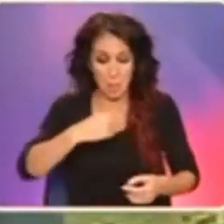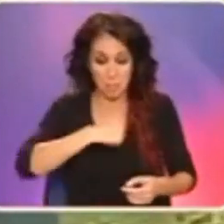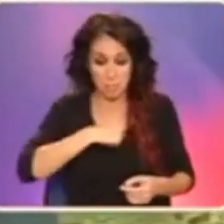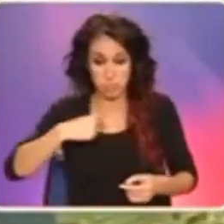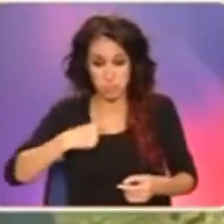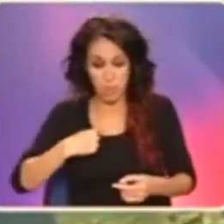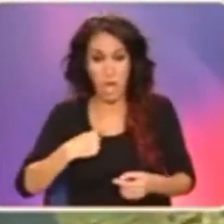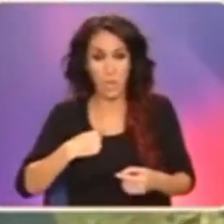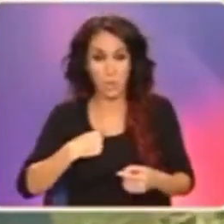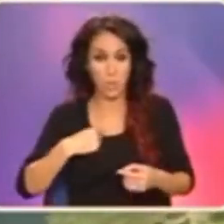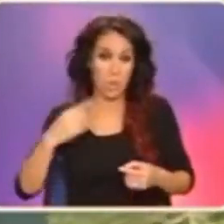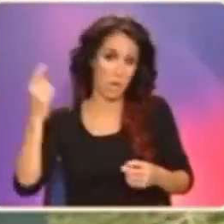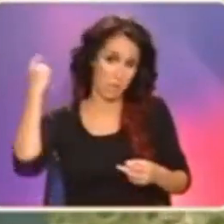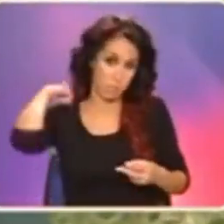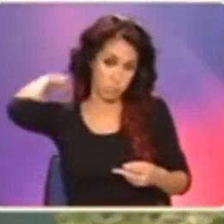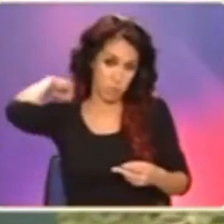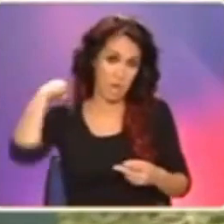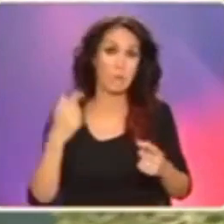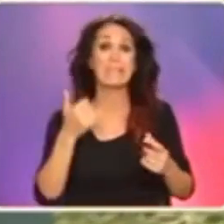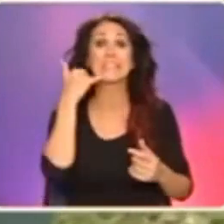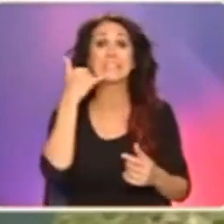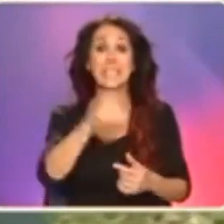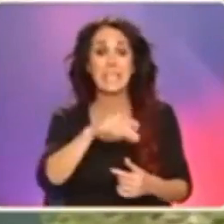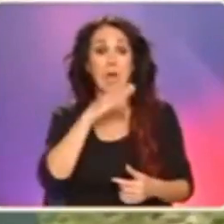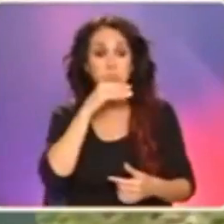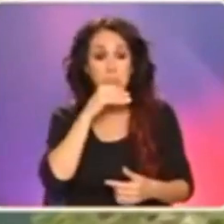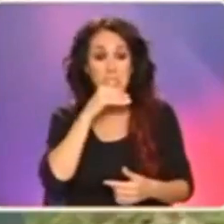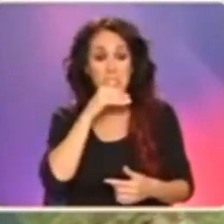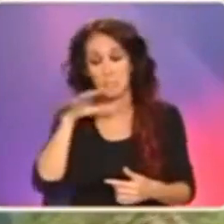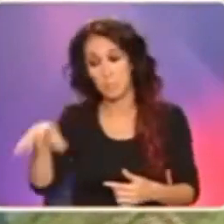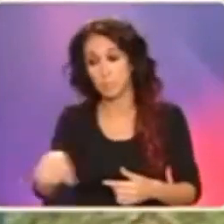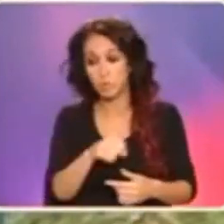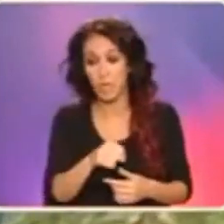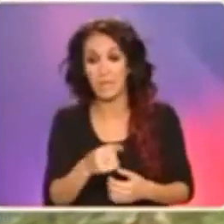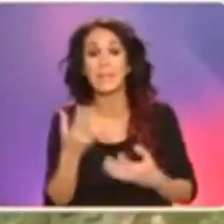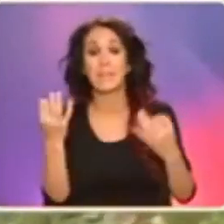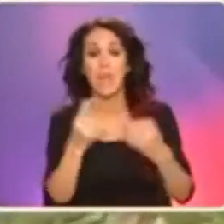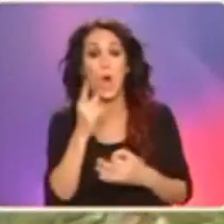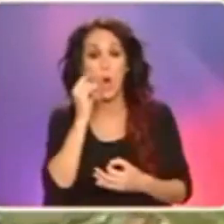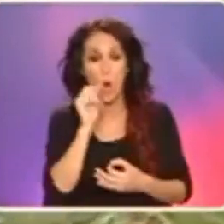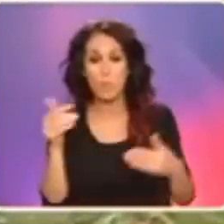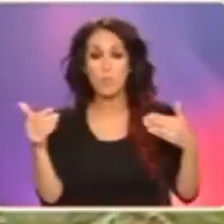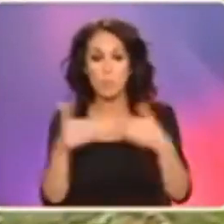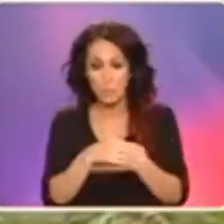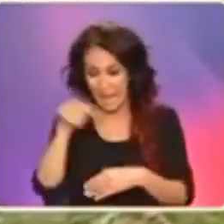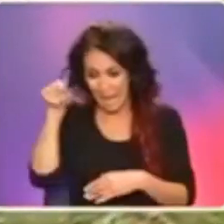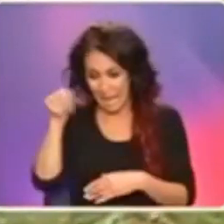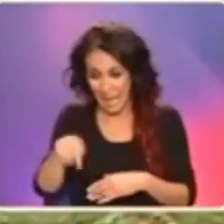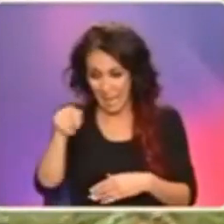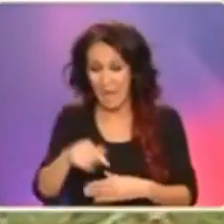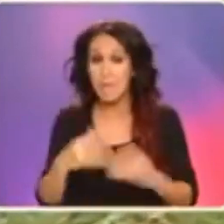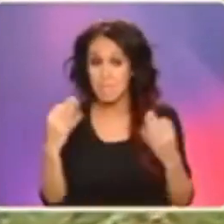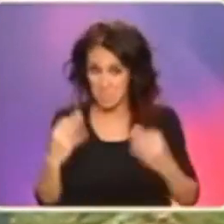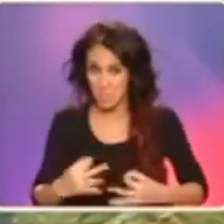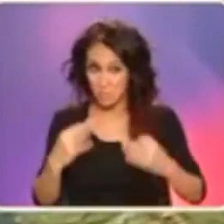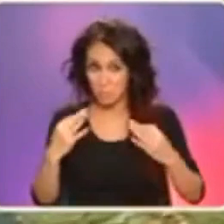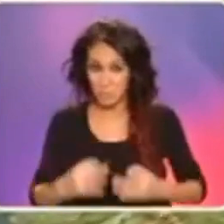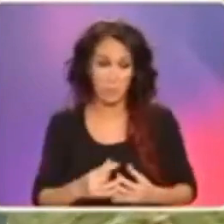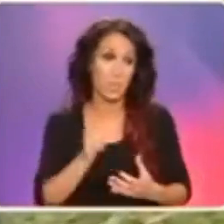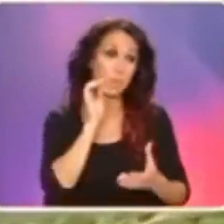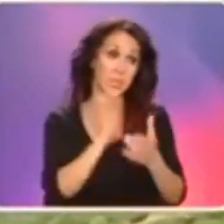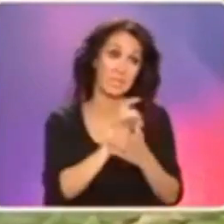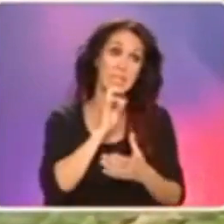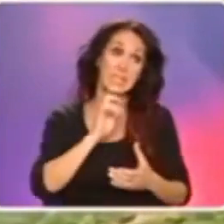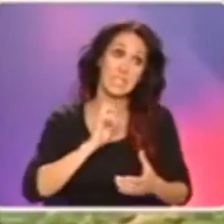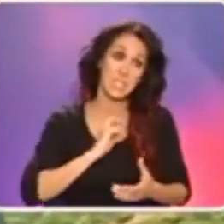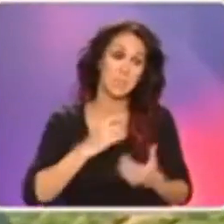ligar às autoridades para vermos qual. Que é um homem que está aqui na levada. E foi assim que